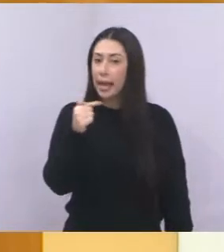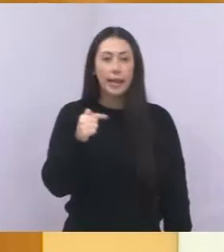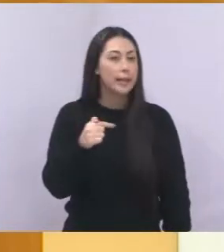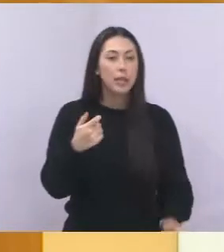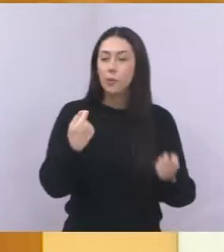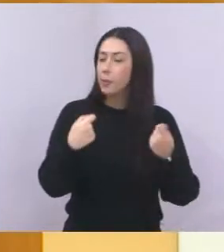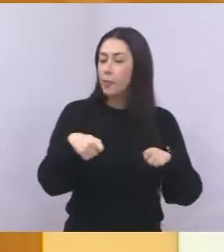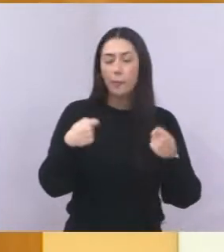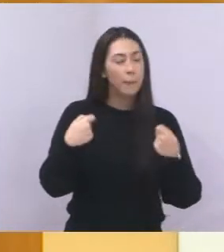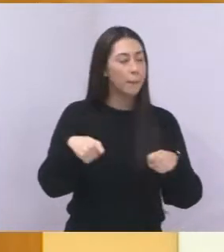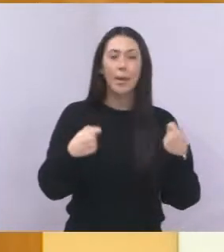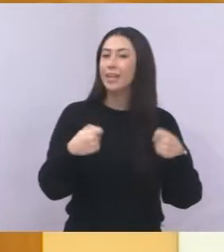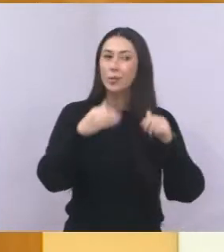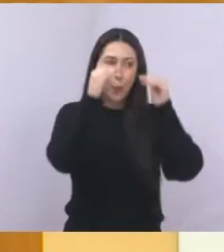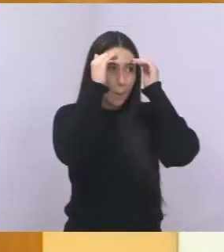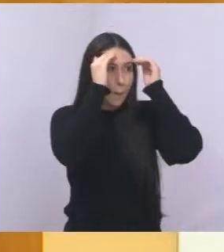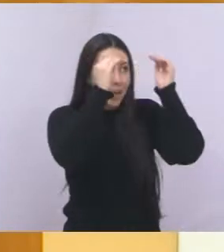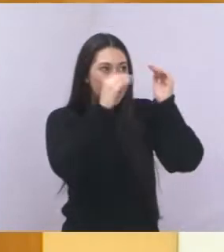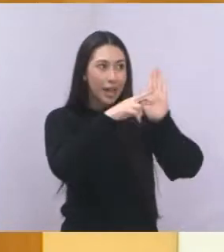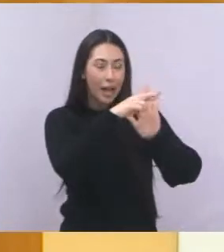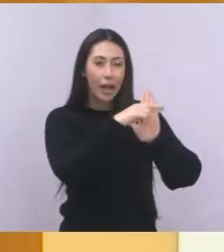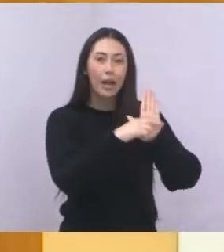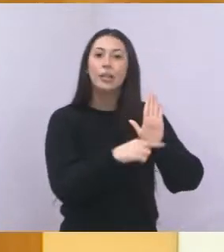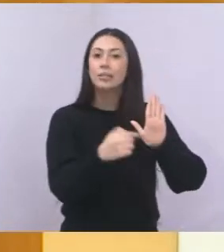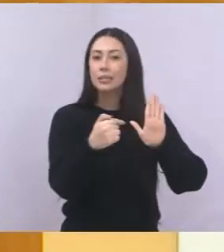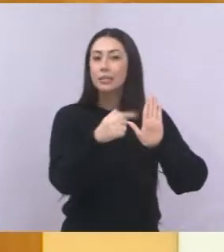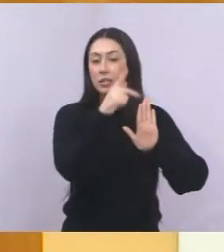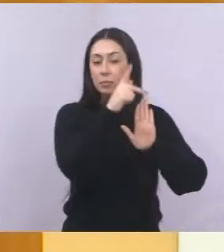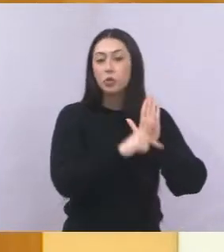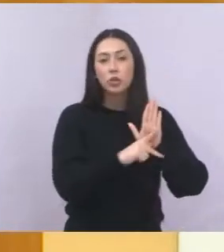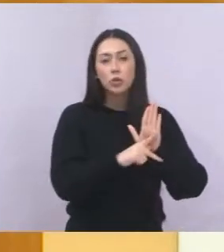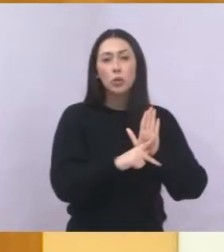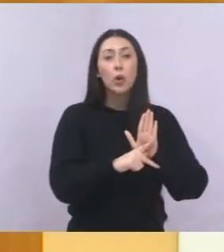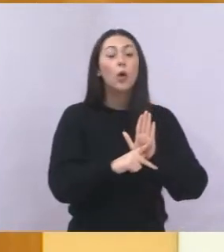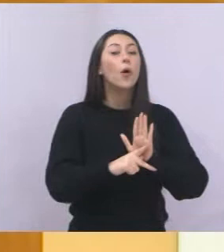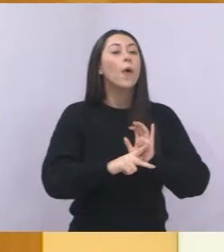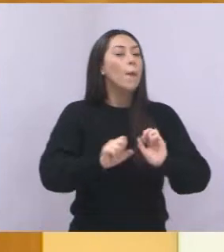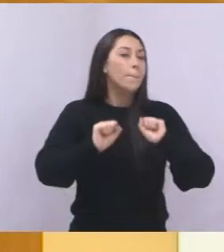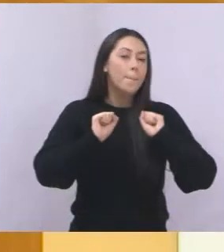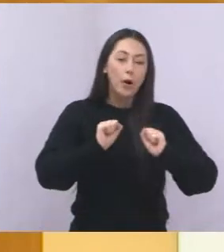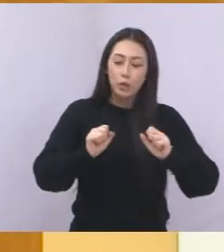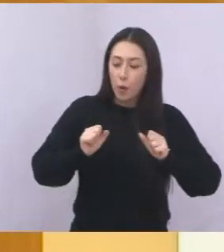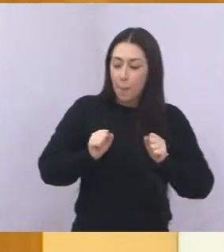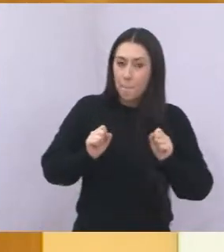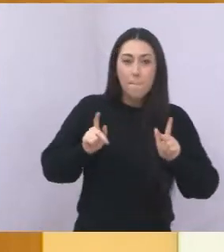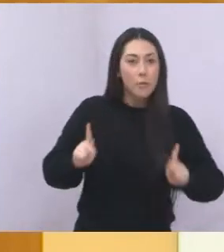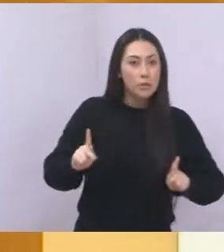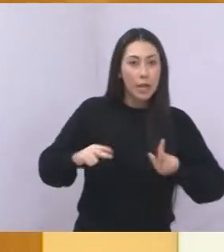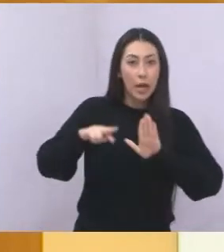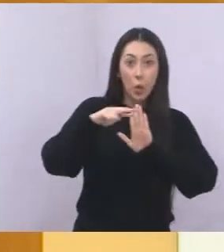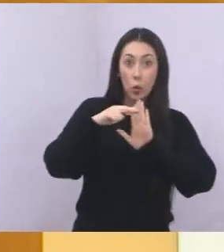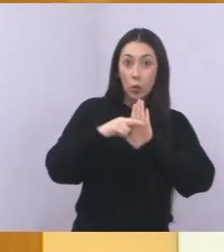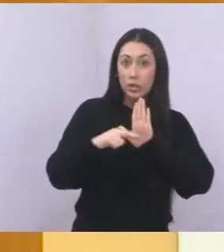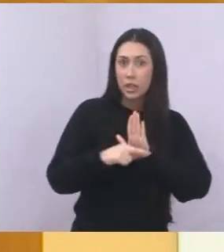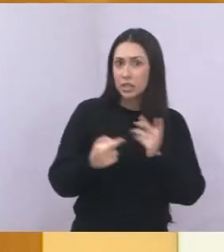regras de transição do projeto de lei, podendo se apresentar com as atuais regras até a